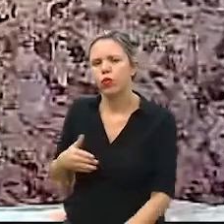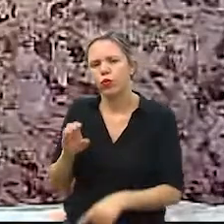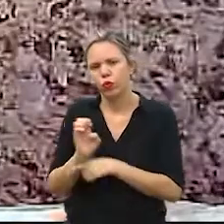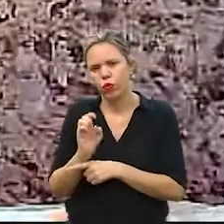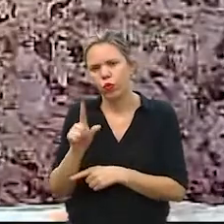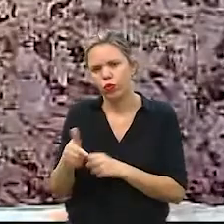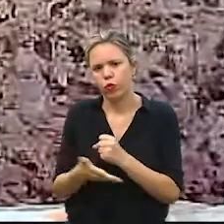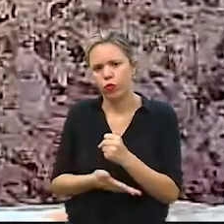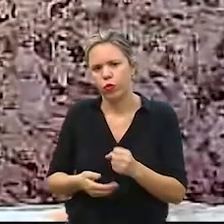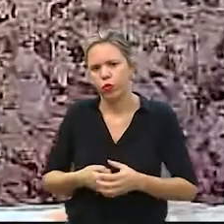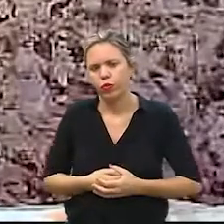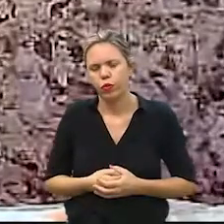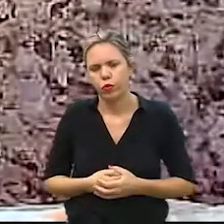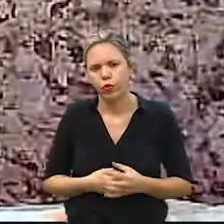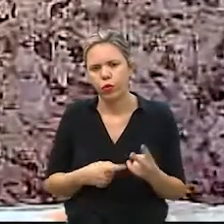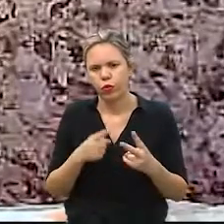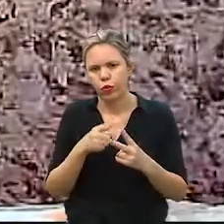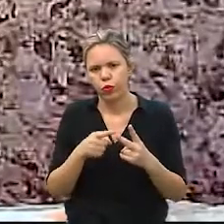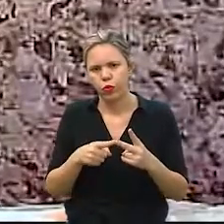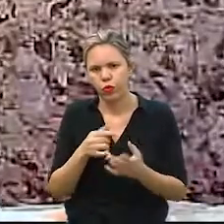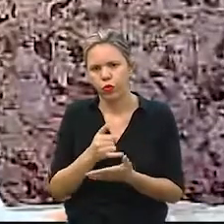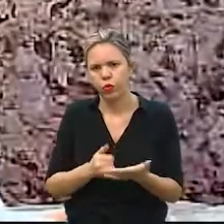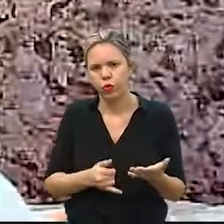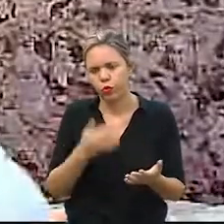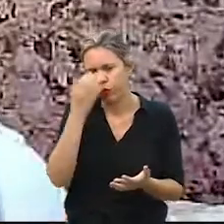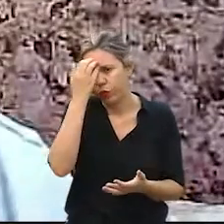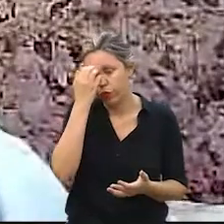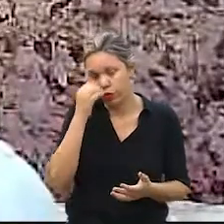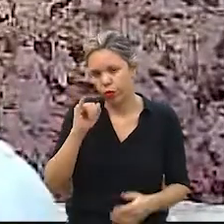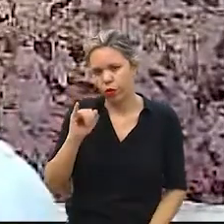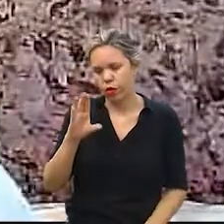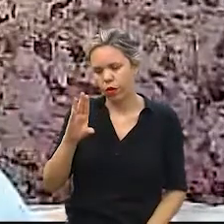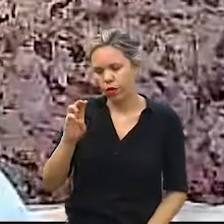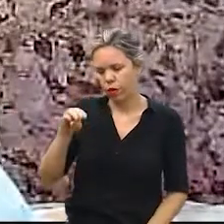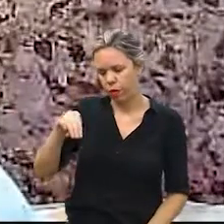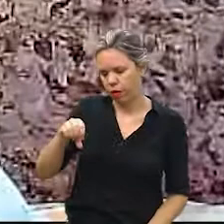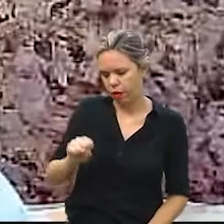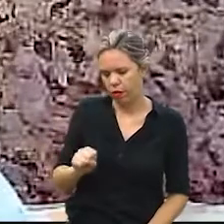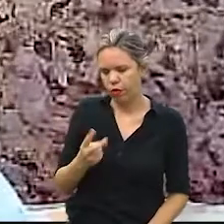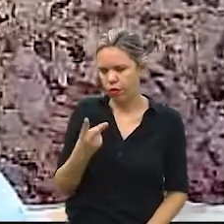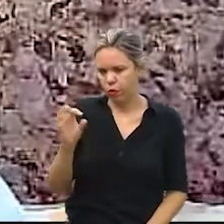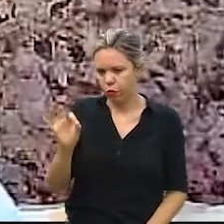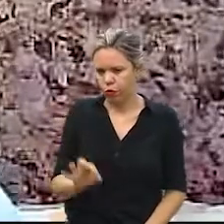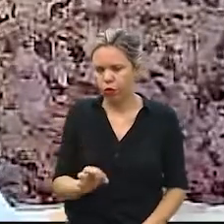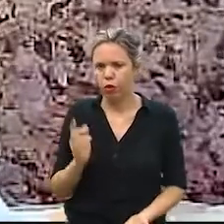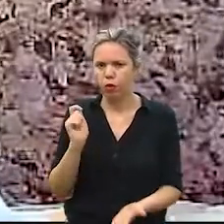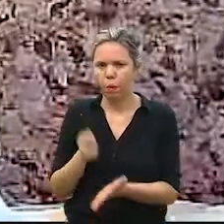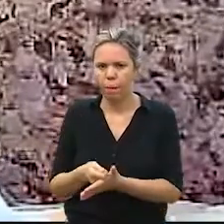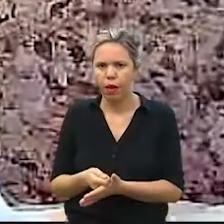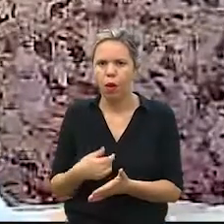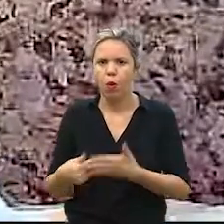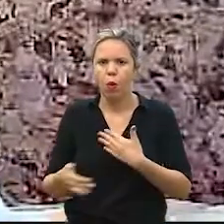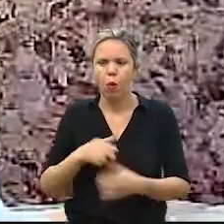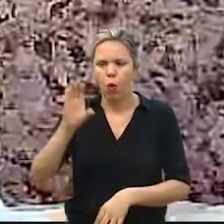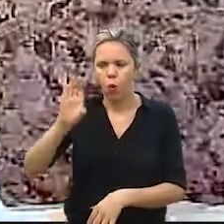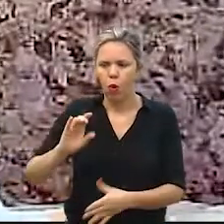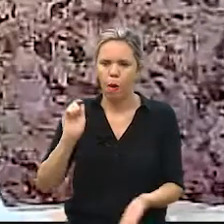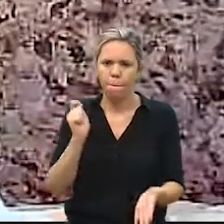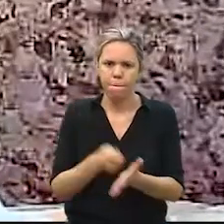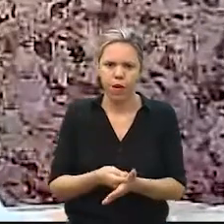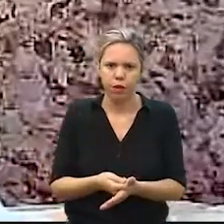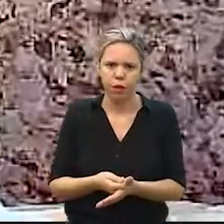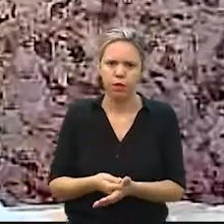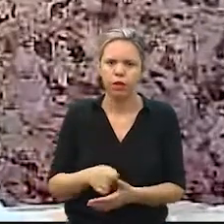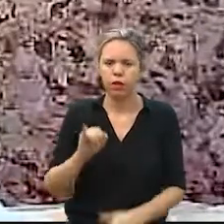são basicamente 2 impostos, o ICMS, 25% que você paga, qualquer cidadão paga